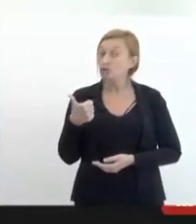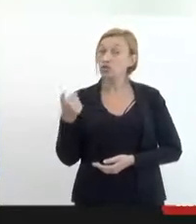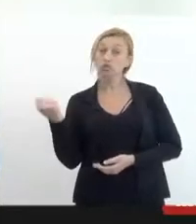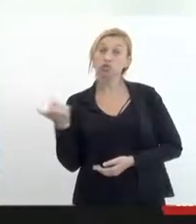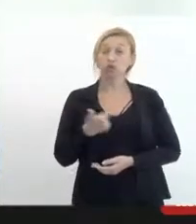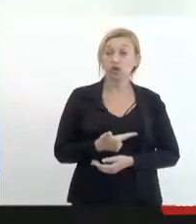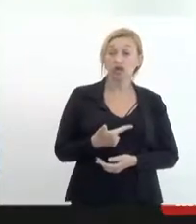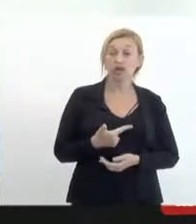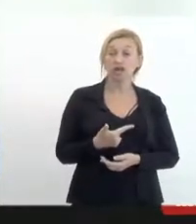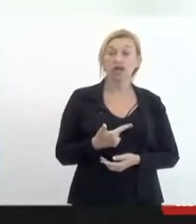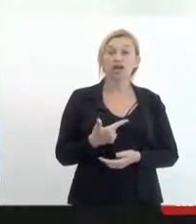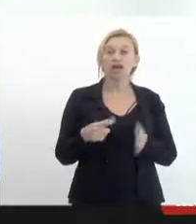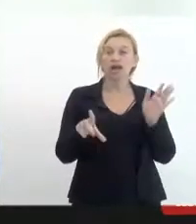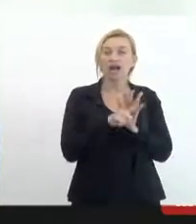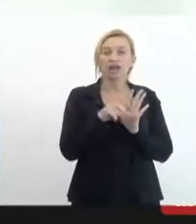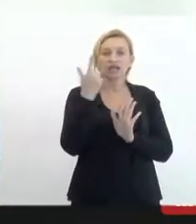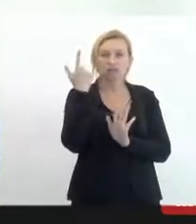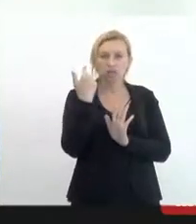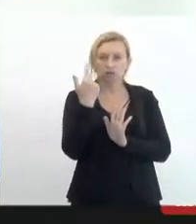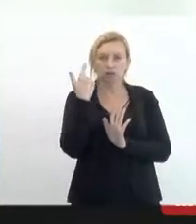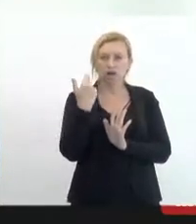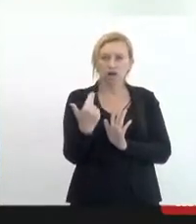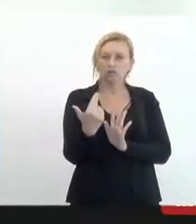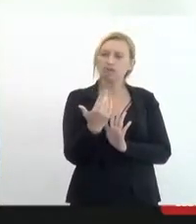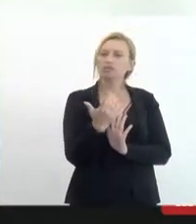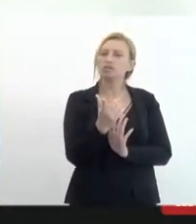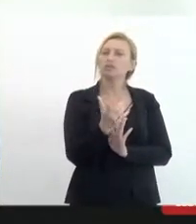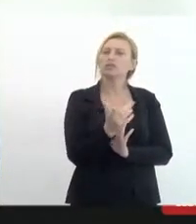lei natural existente, que